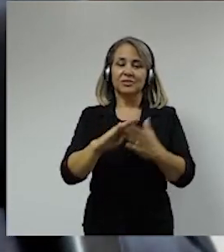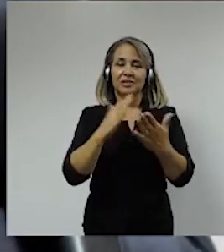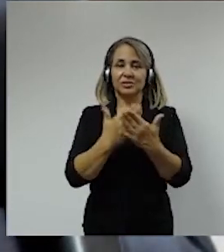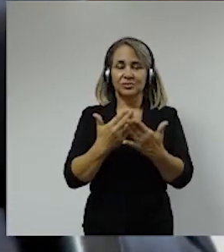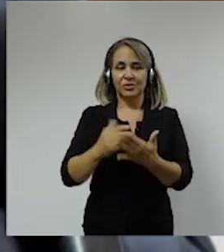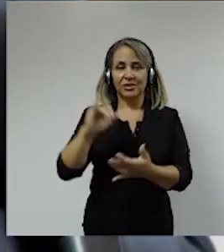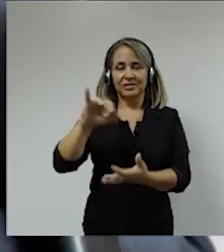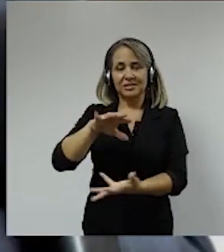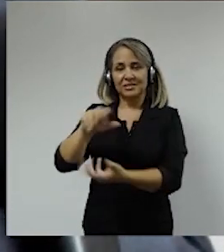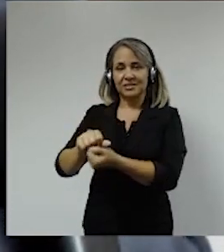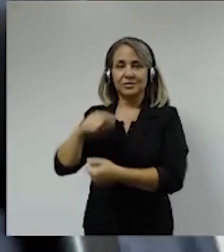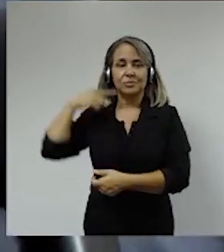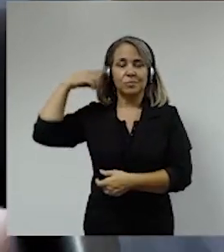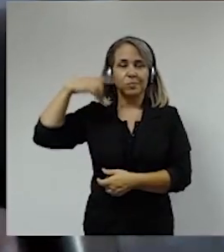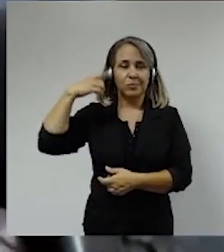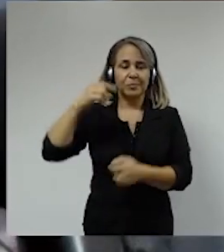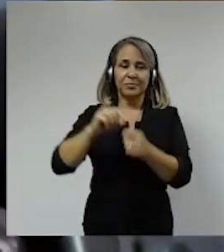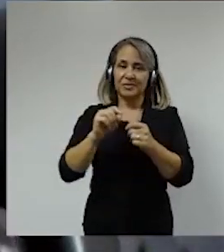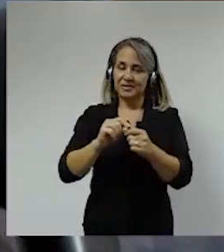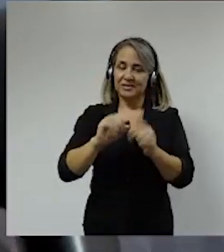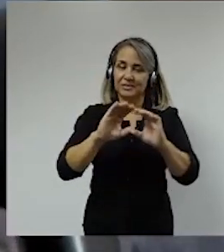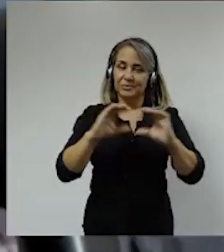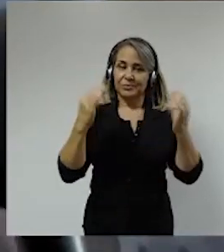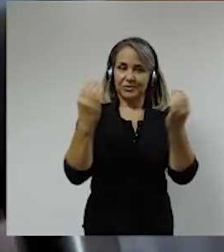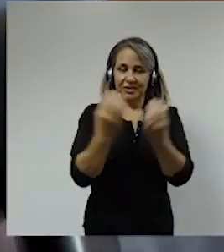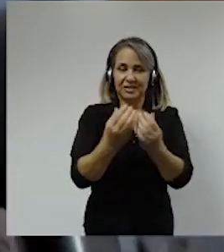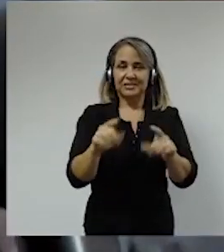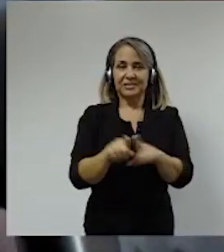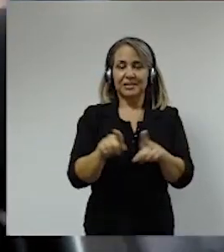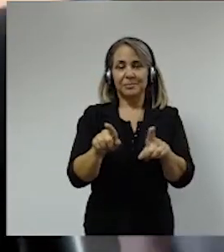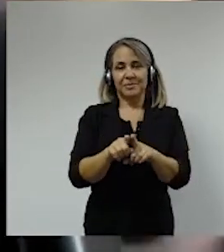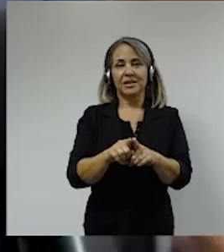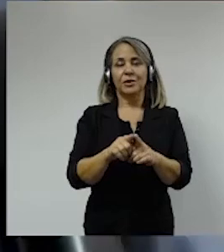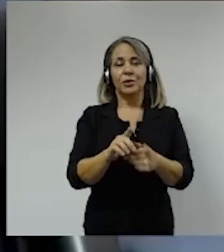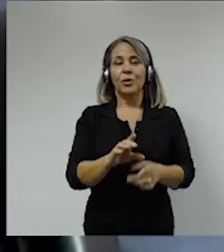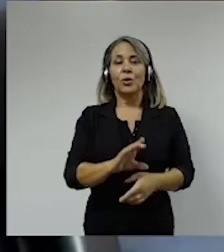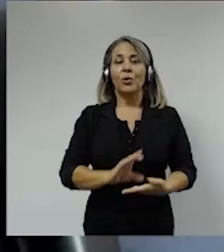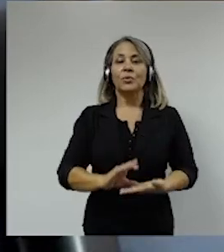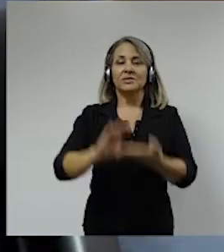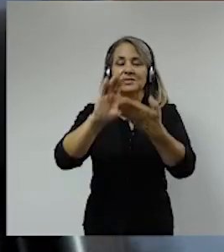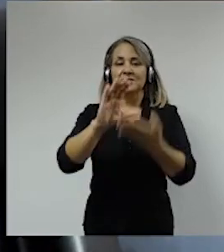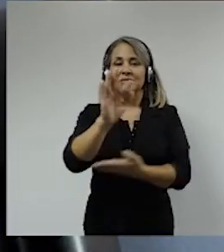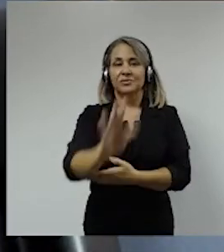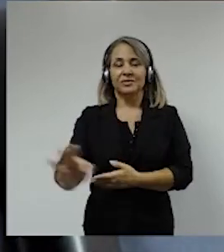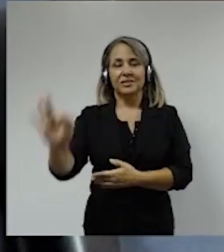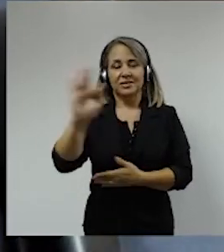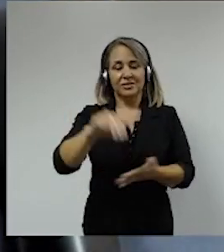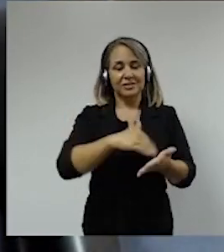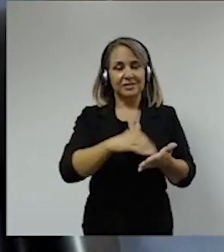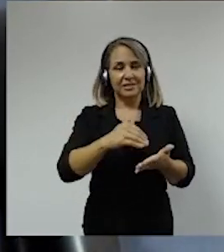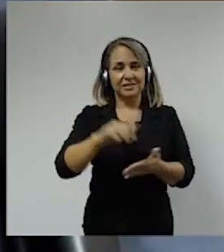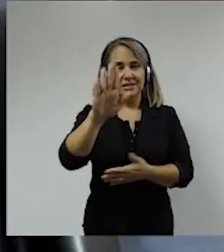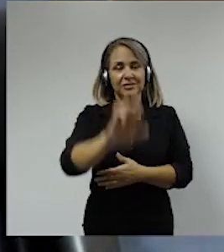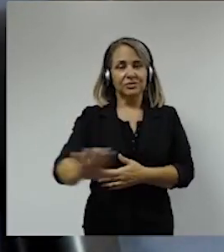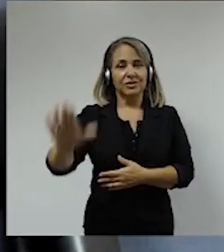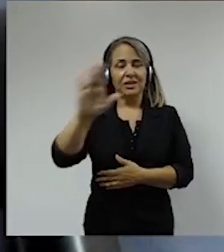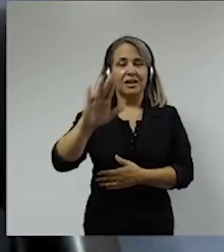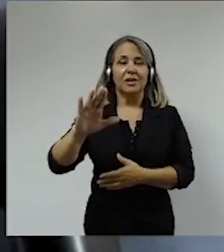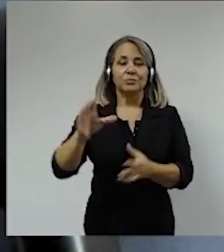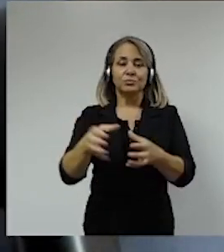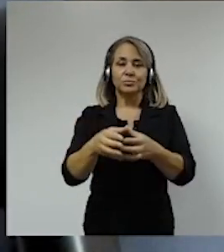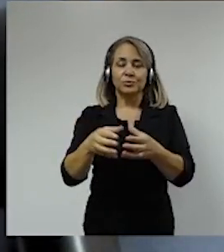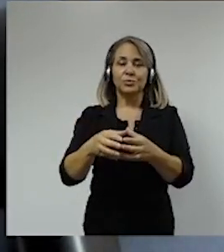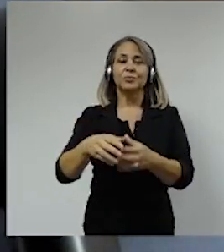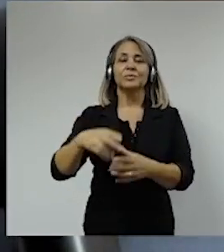pela realização desse grande congresso. Agradecer também ao doutor conselheiro federal, secretário-geral da Ordem dos Advogados,